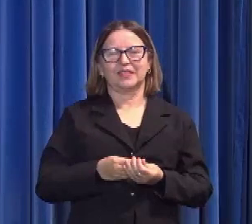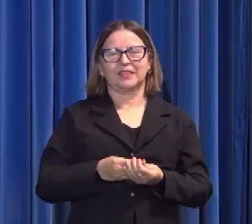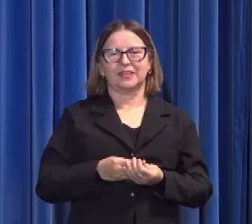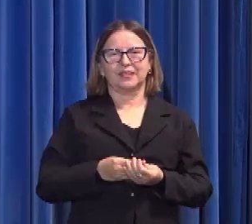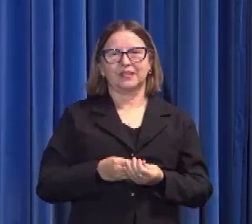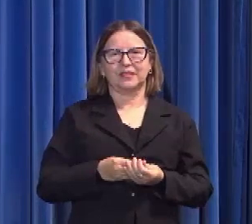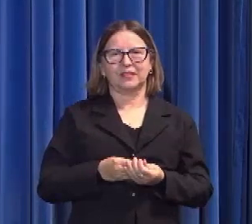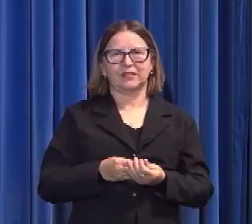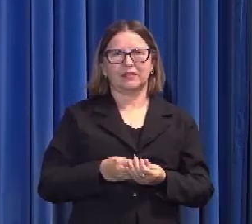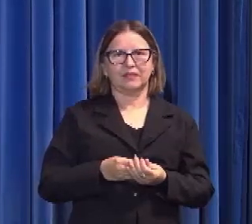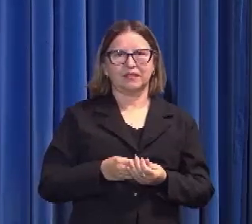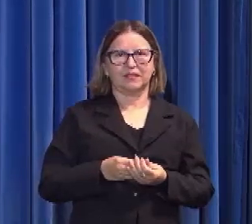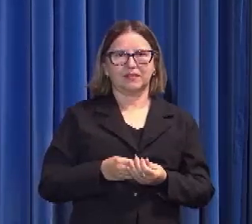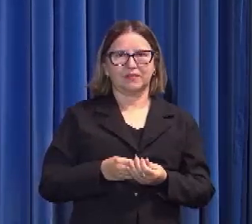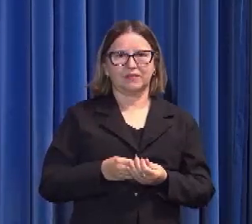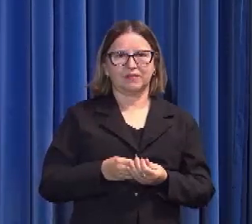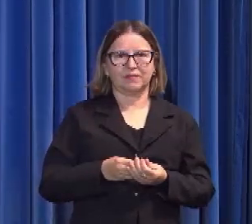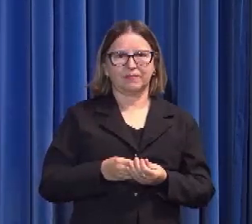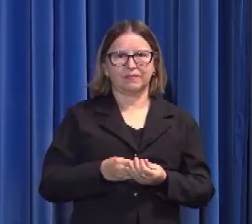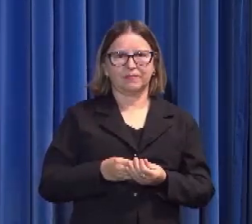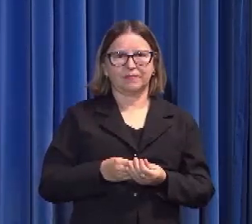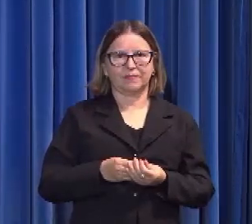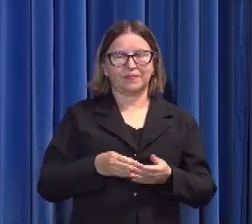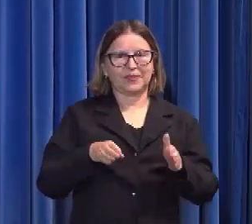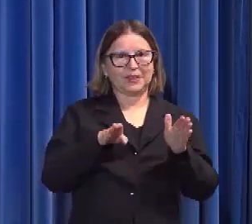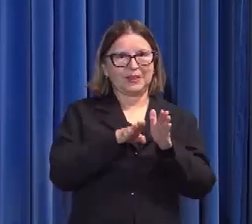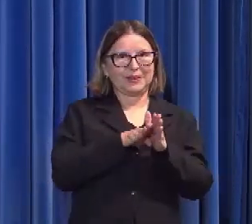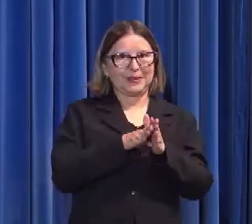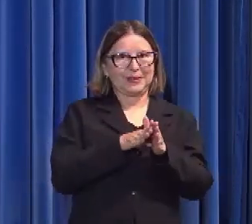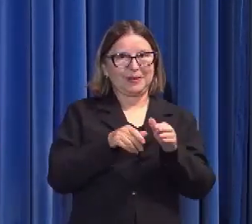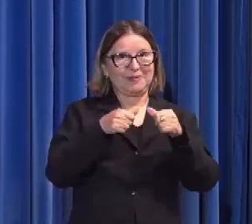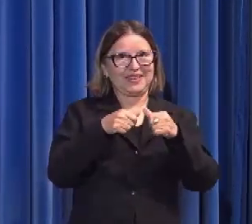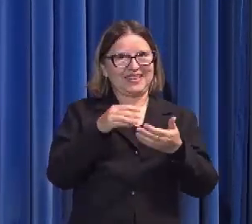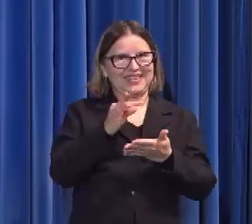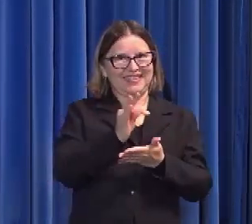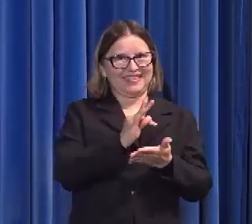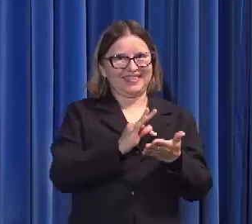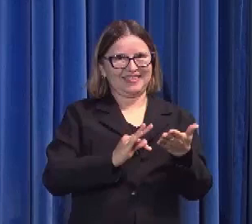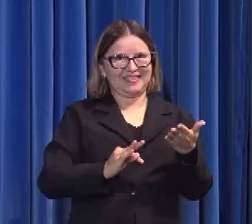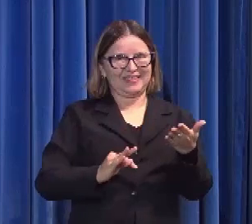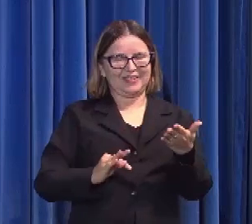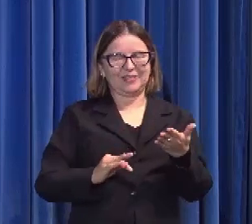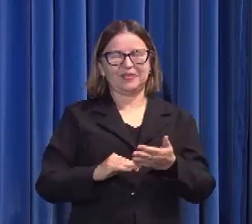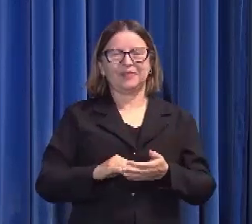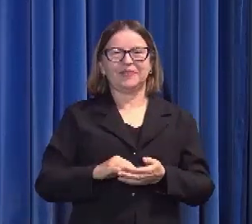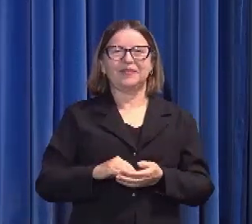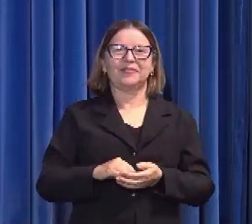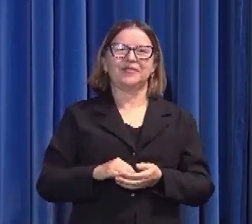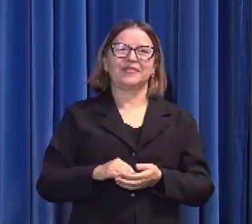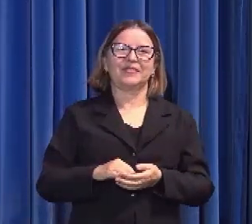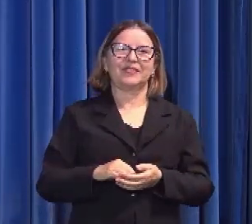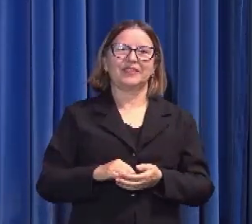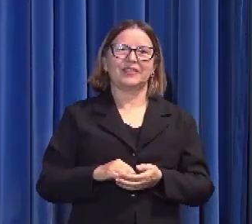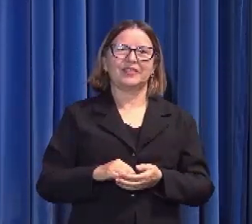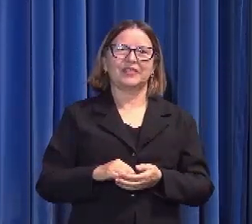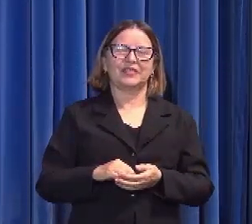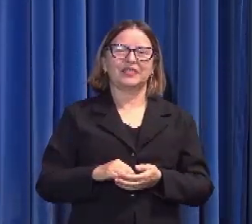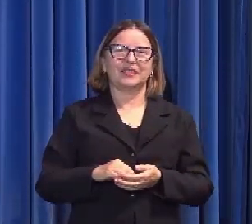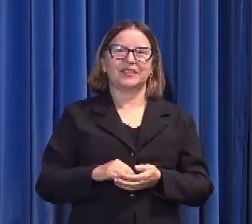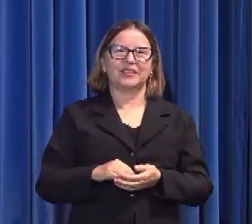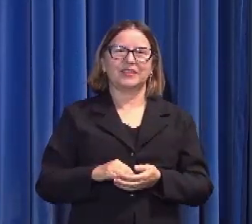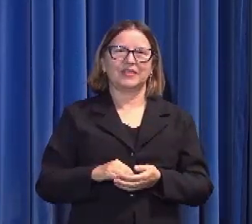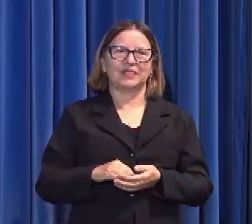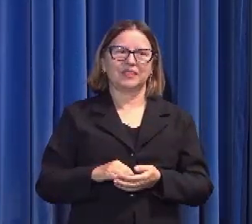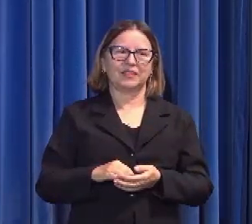A Year nós chegamos a esse texto esse iria assim a terceira divisão